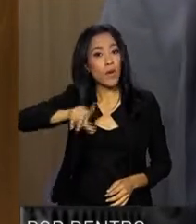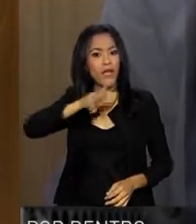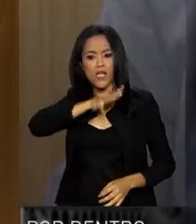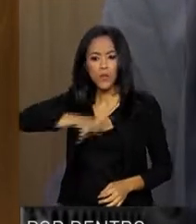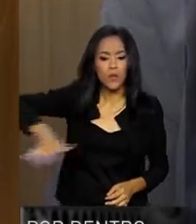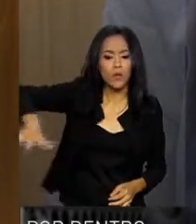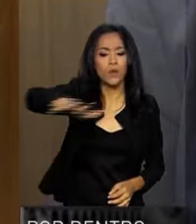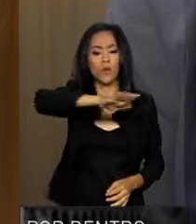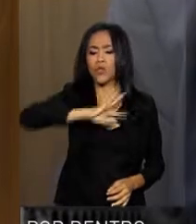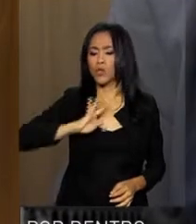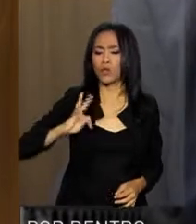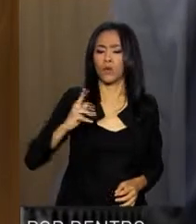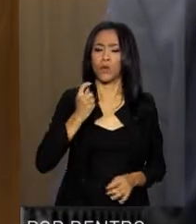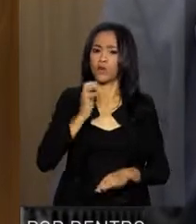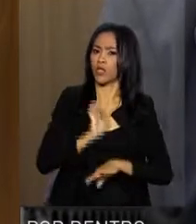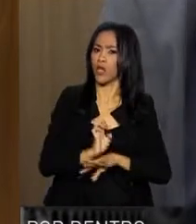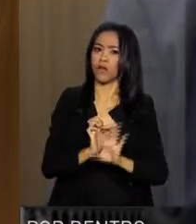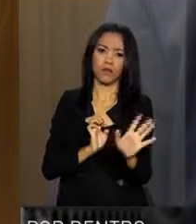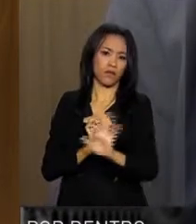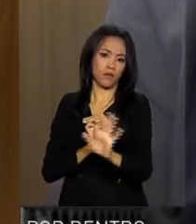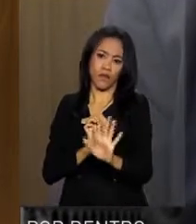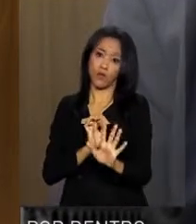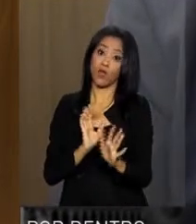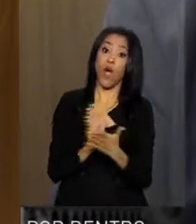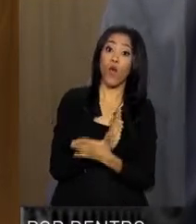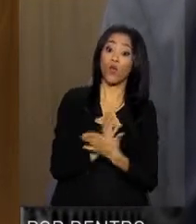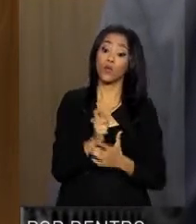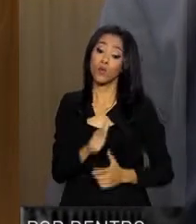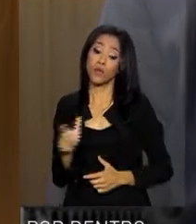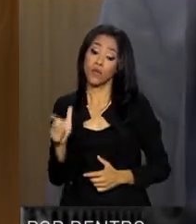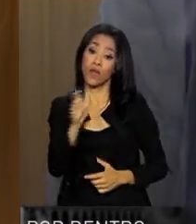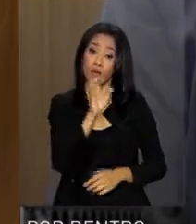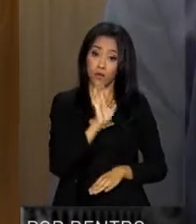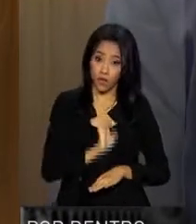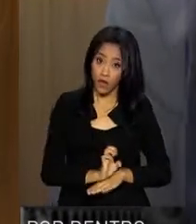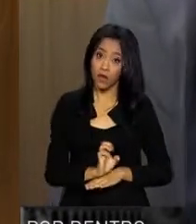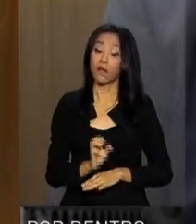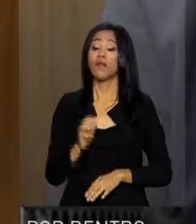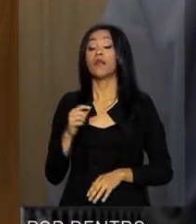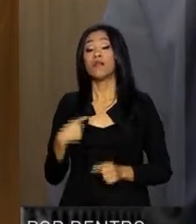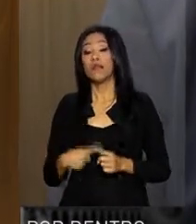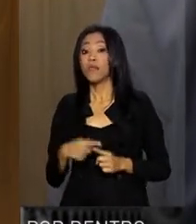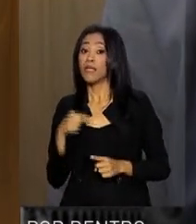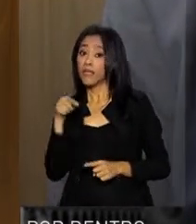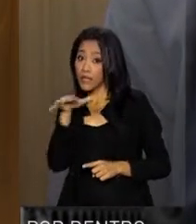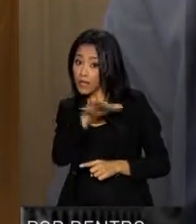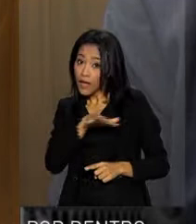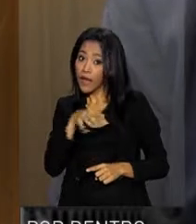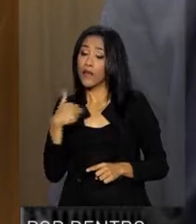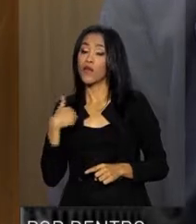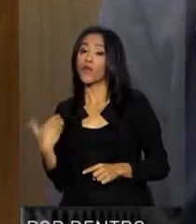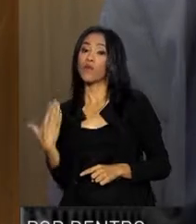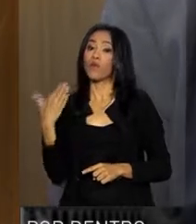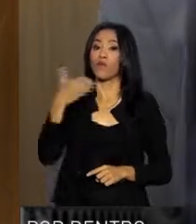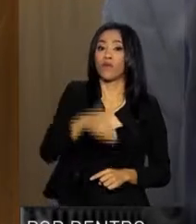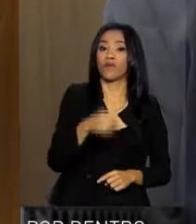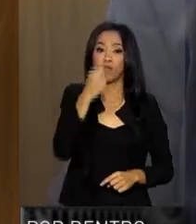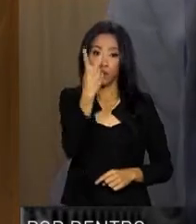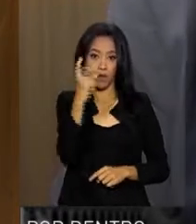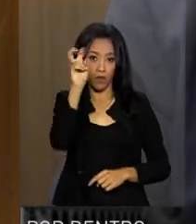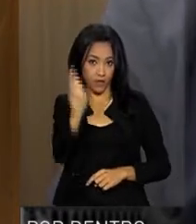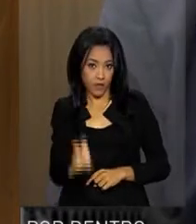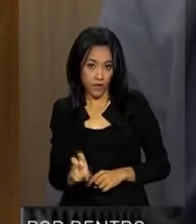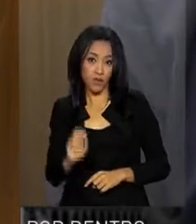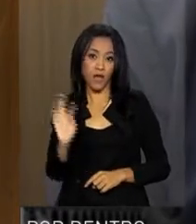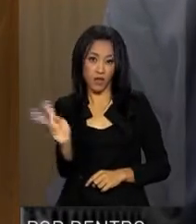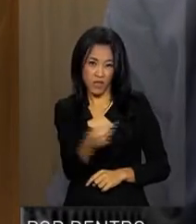regiões e nessas regiões e eu tive a oportunidade de também duas vezes durante o período mais crítico dos incêndios florestais